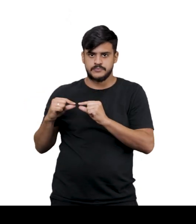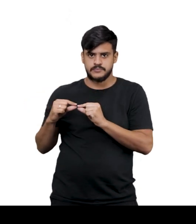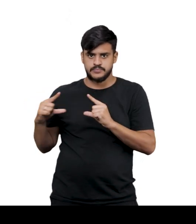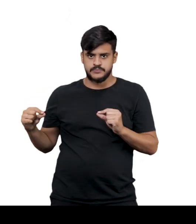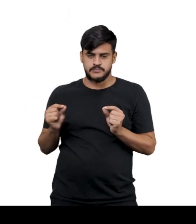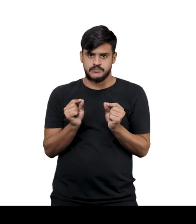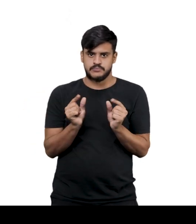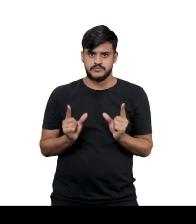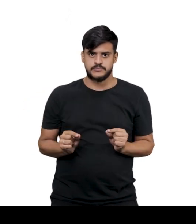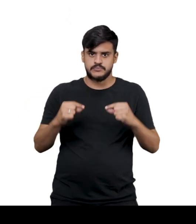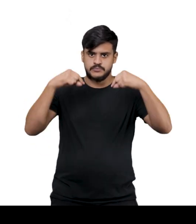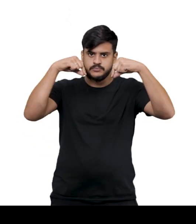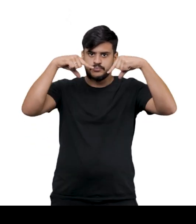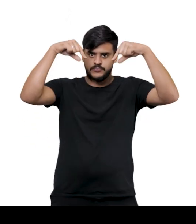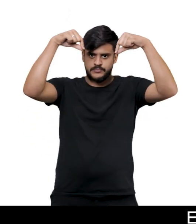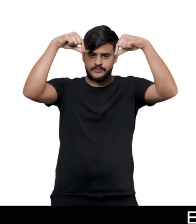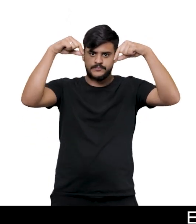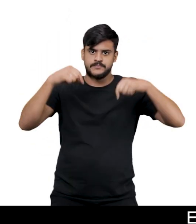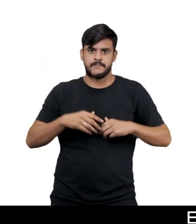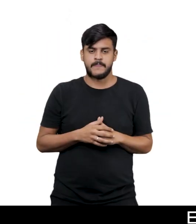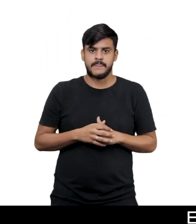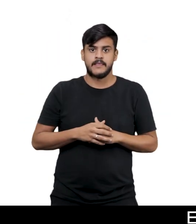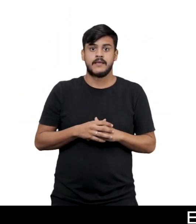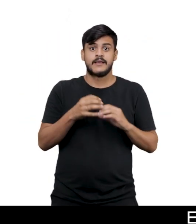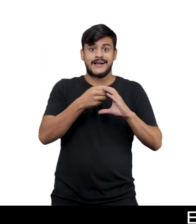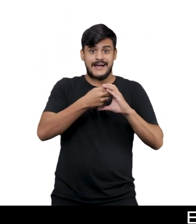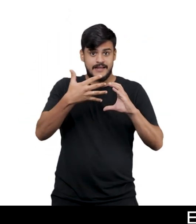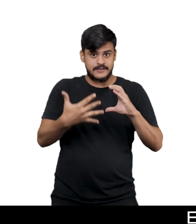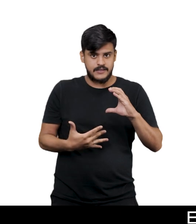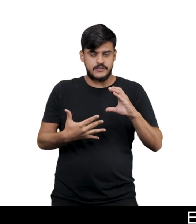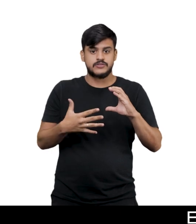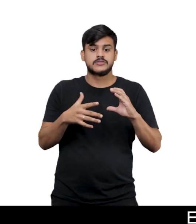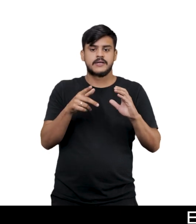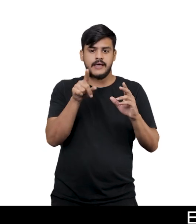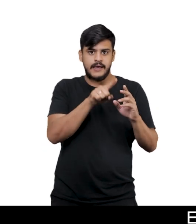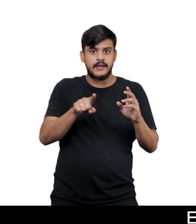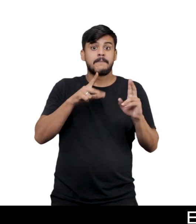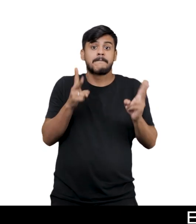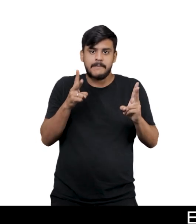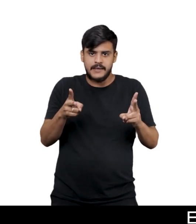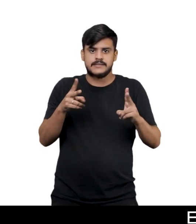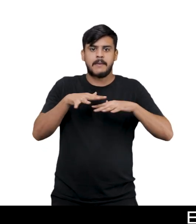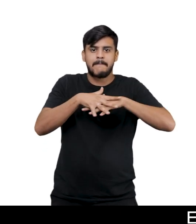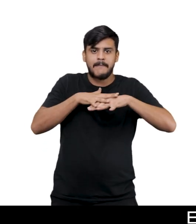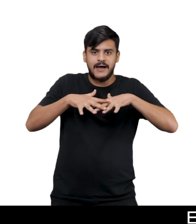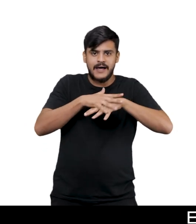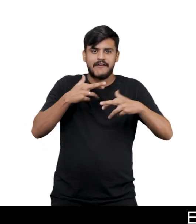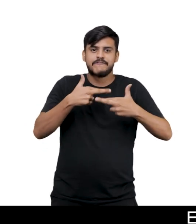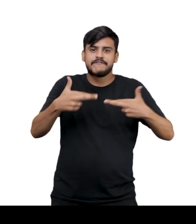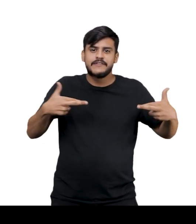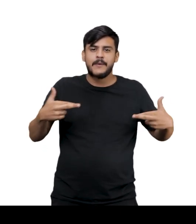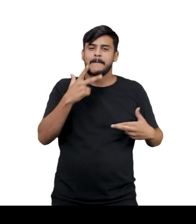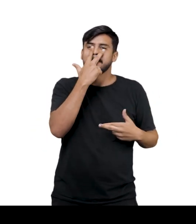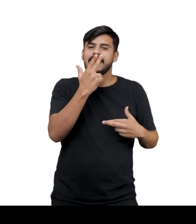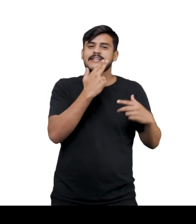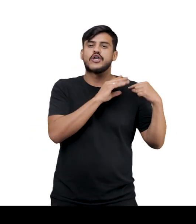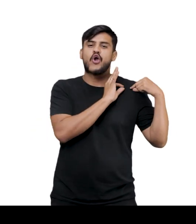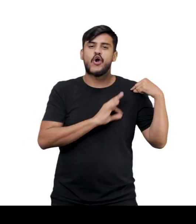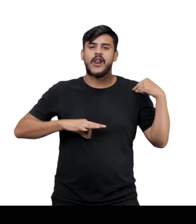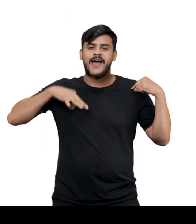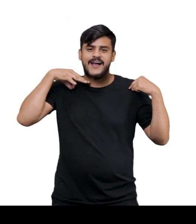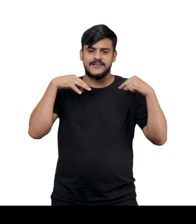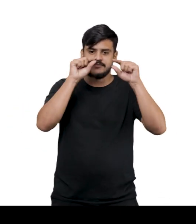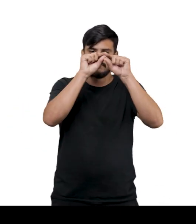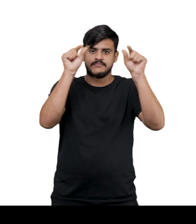maneira regular. Esses elementos ovais estão presos à mesma malha de fios, formando uma espécie